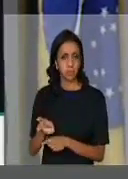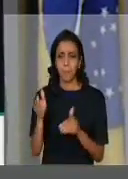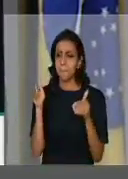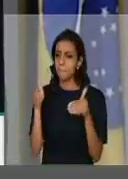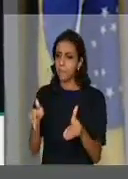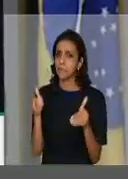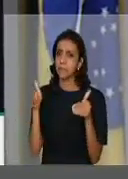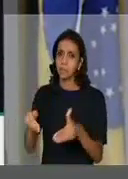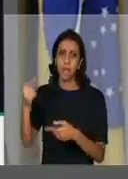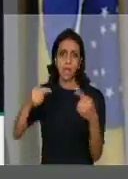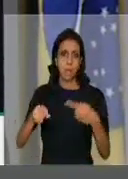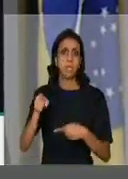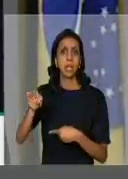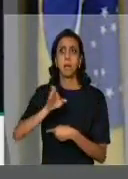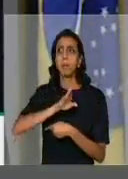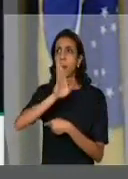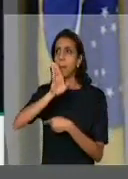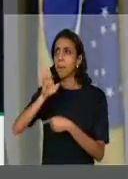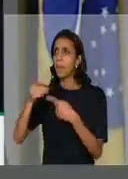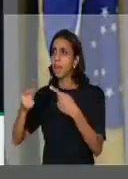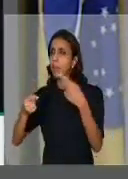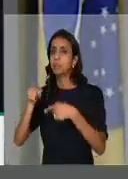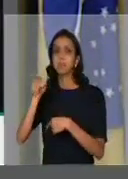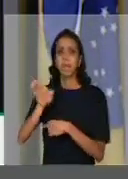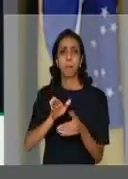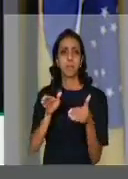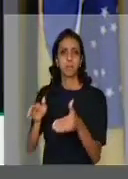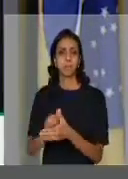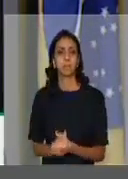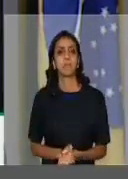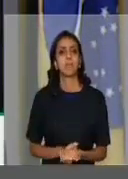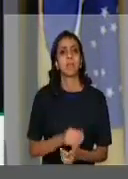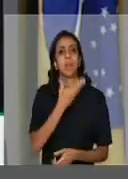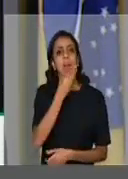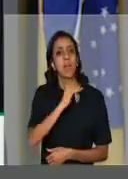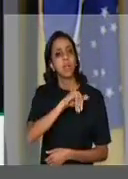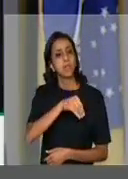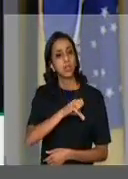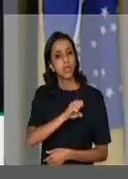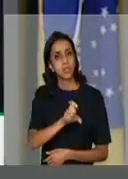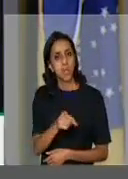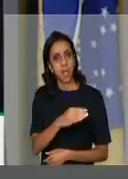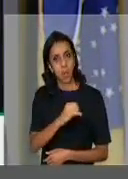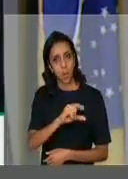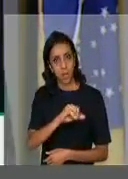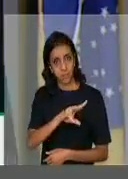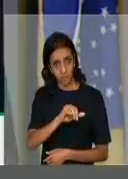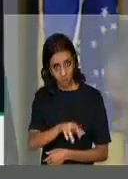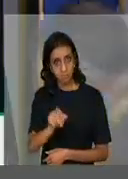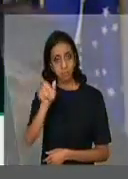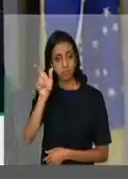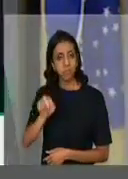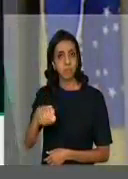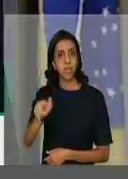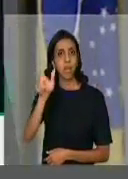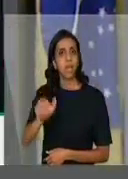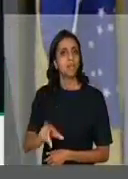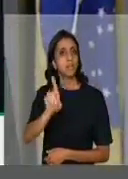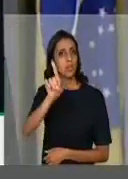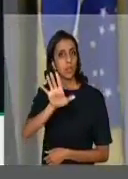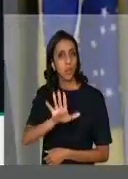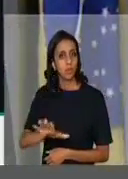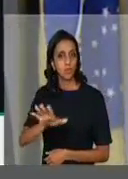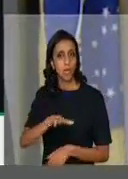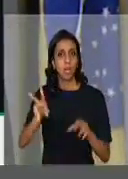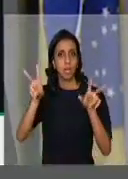todos os debates pelo Brasil afora. José Devanir Oliveira, aqui, diretor